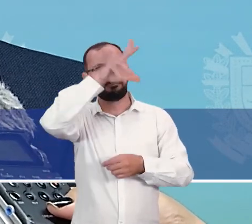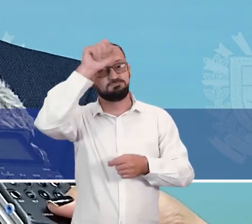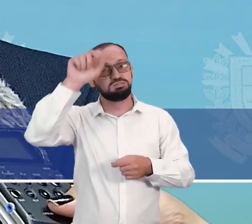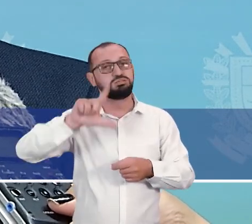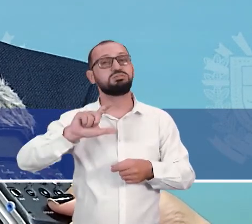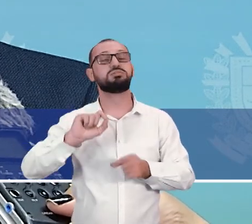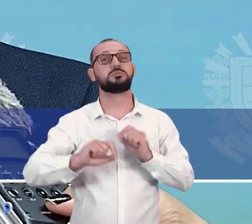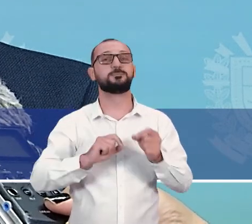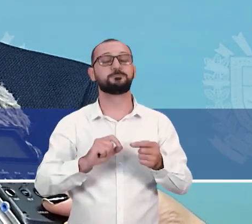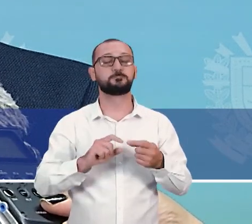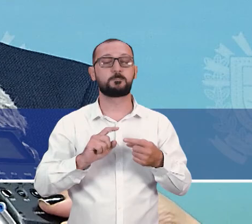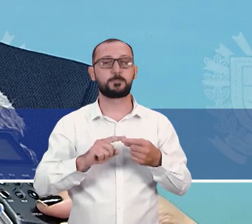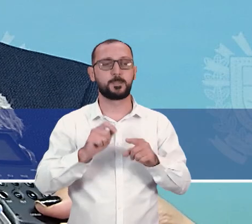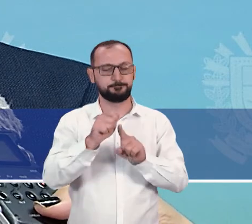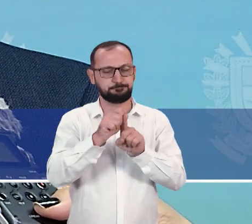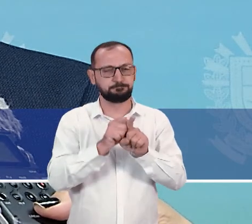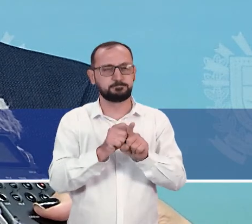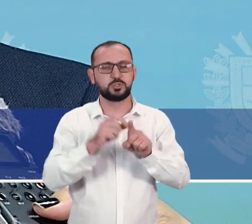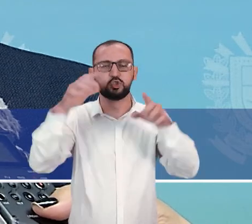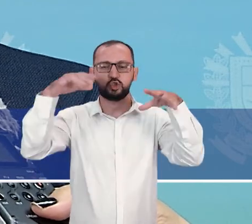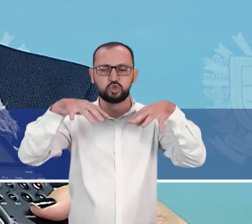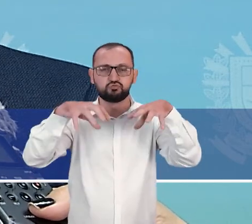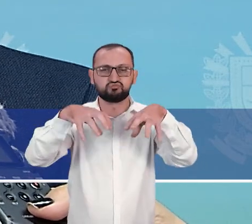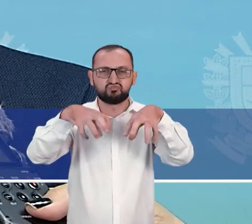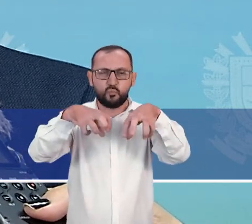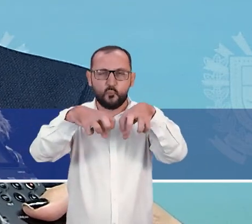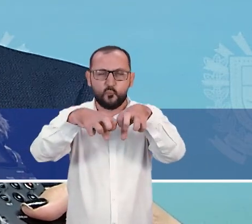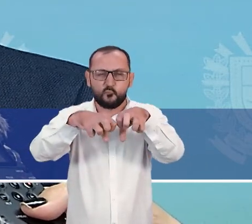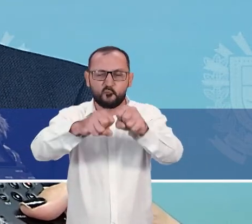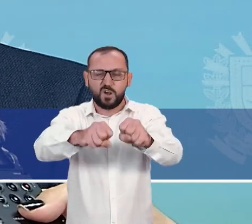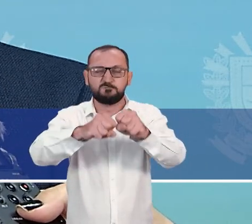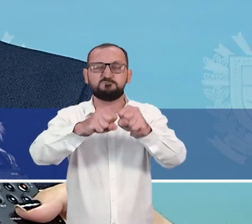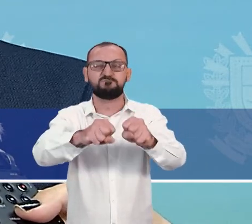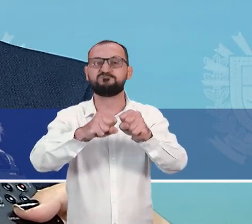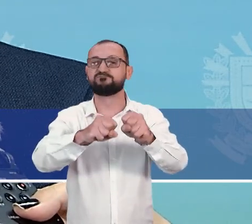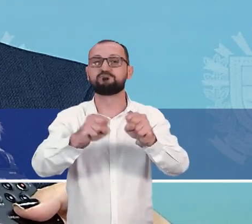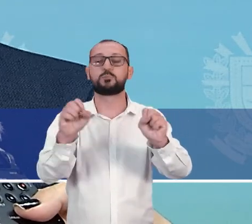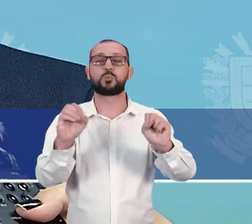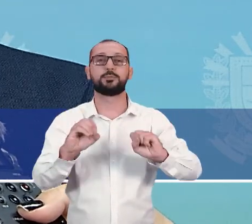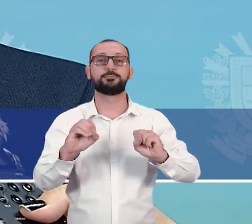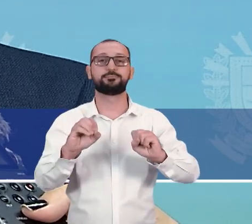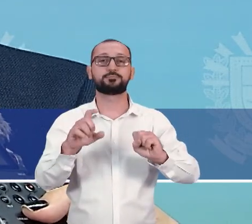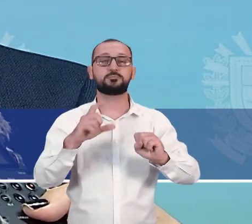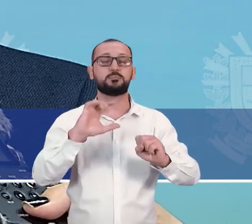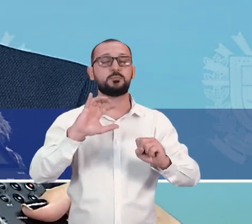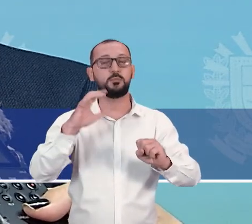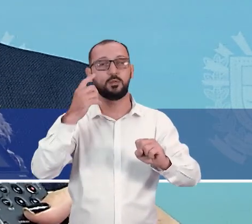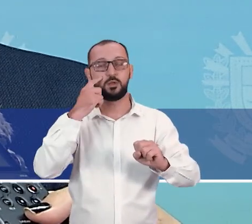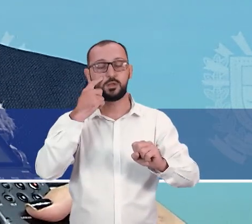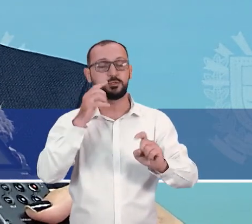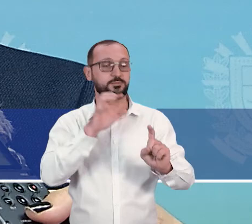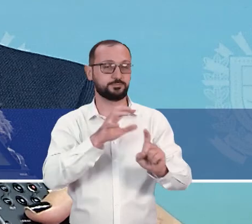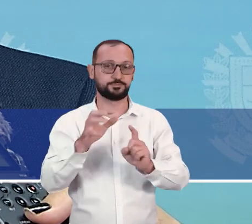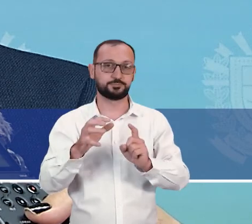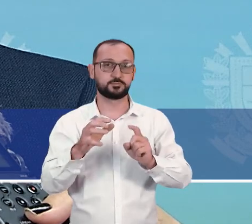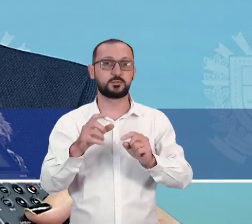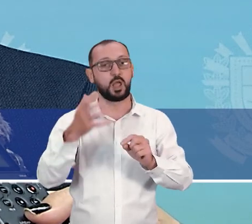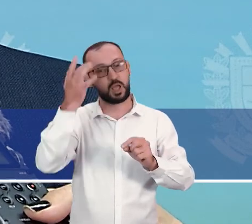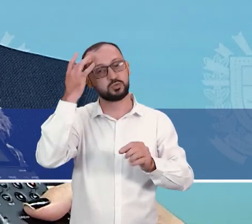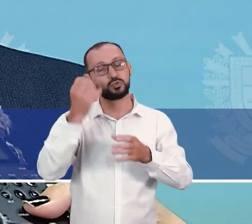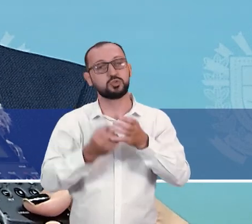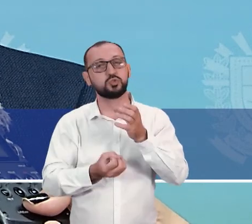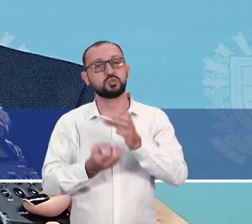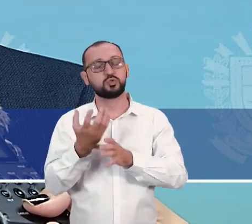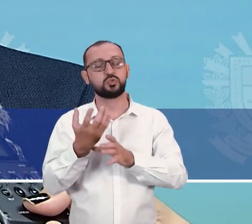estado. É um mês extremamente seco, sem chuvas, e que ocasionou tudo isso. Então nós acreditamos